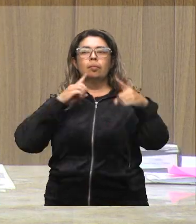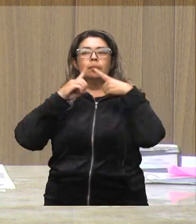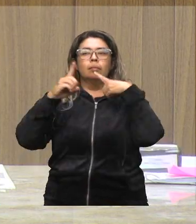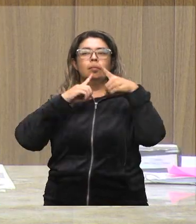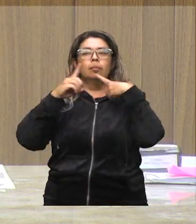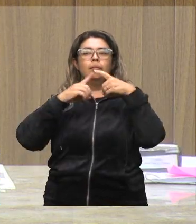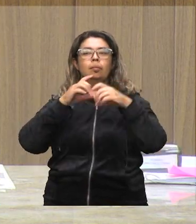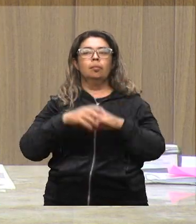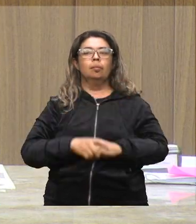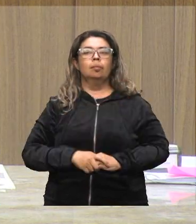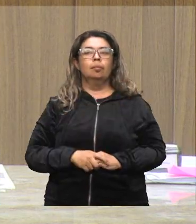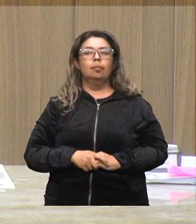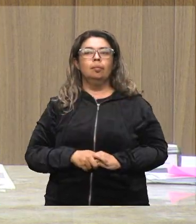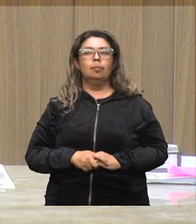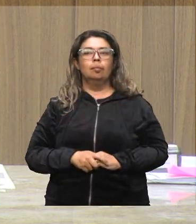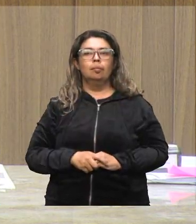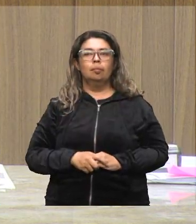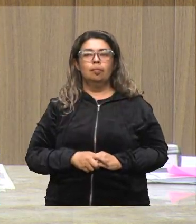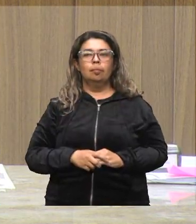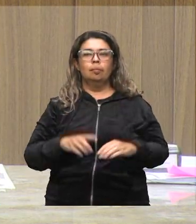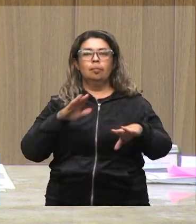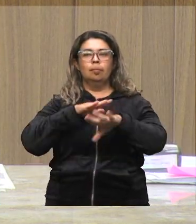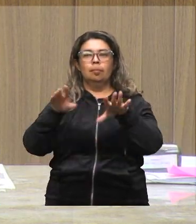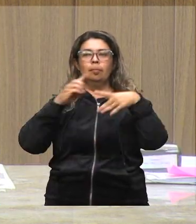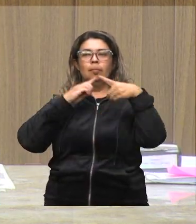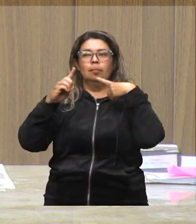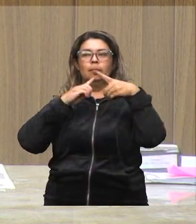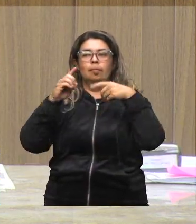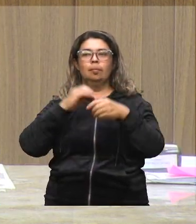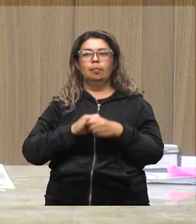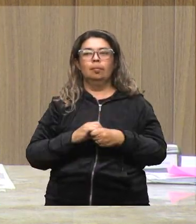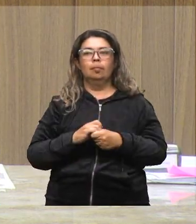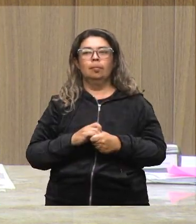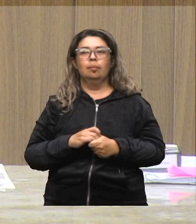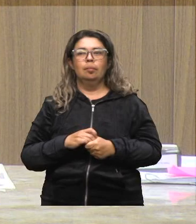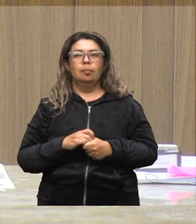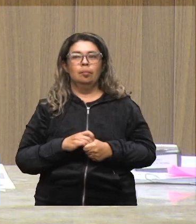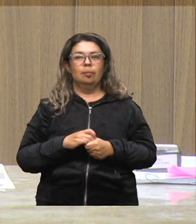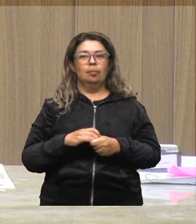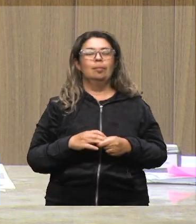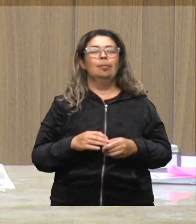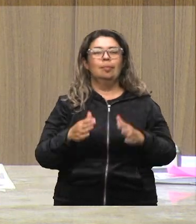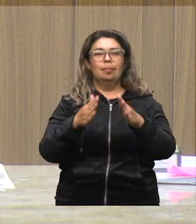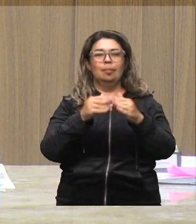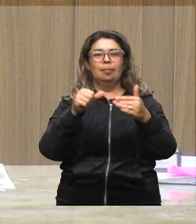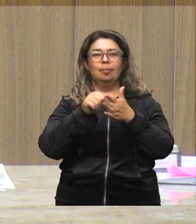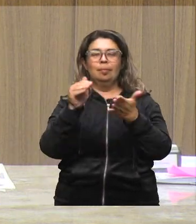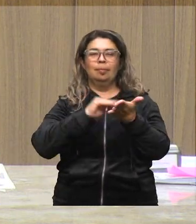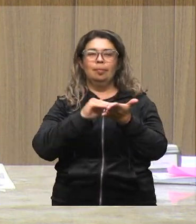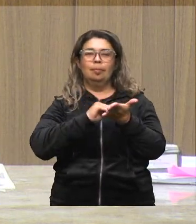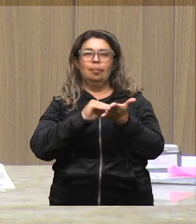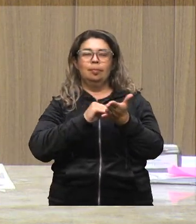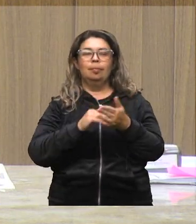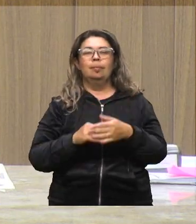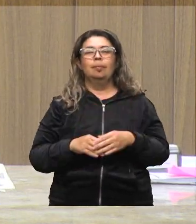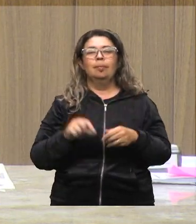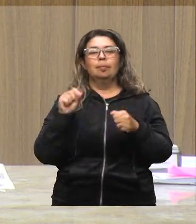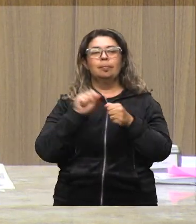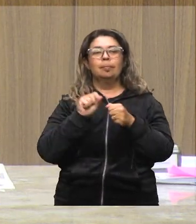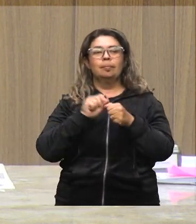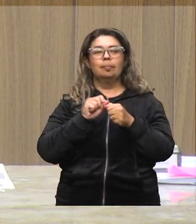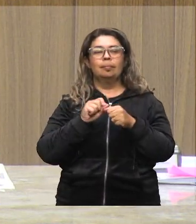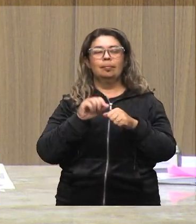discussão, encerrada a discussão, em votação, solicito ao primeiro secretário, vereador Fernando Cirque,